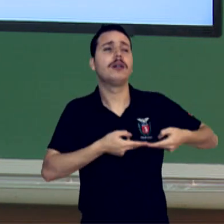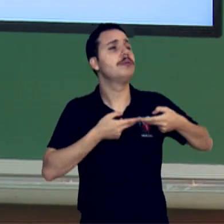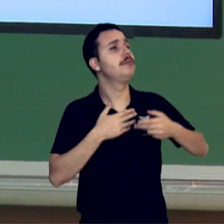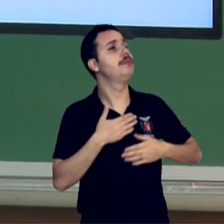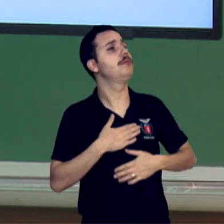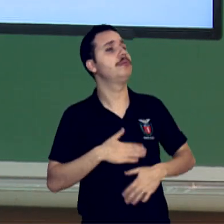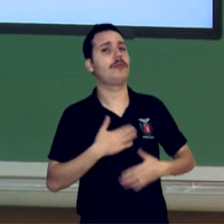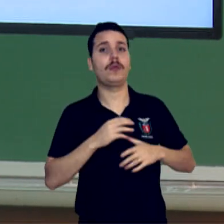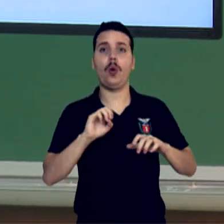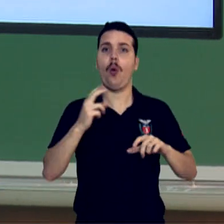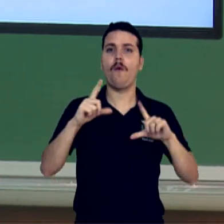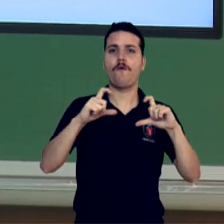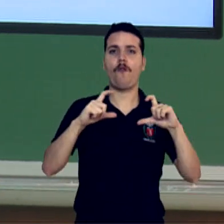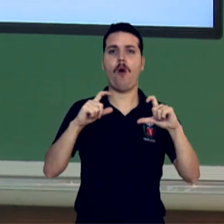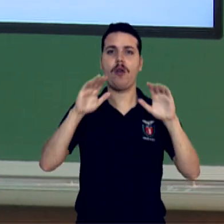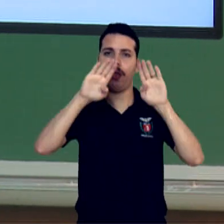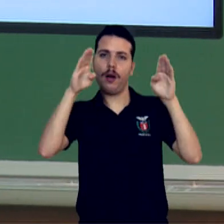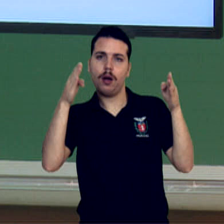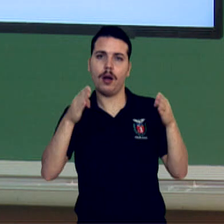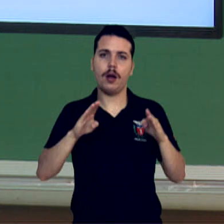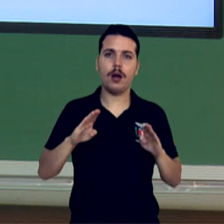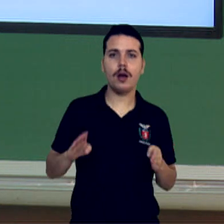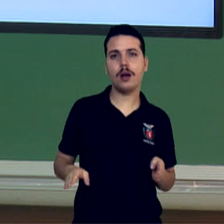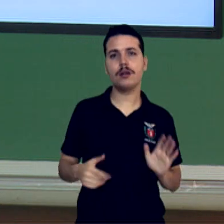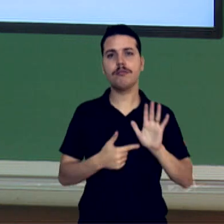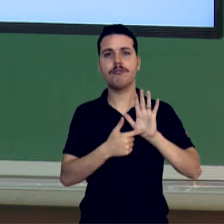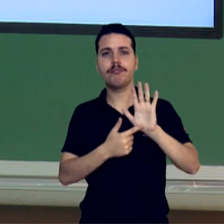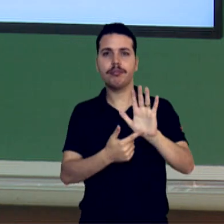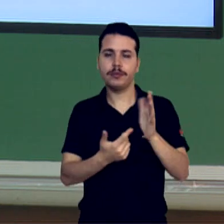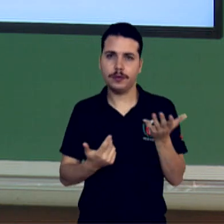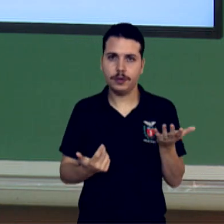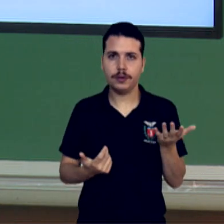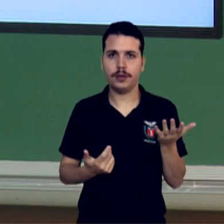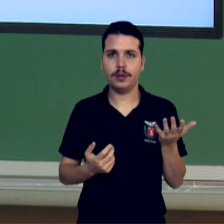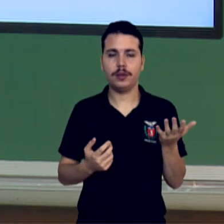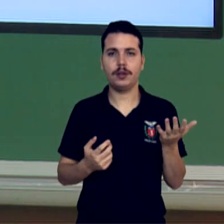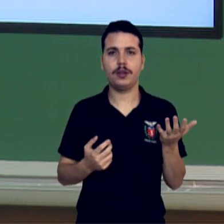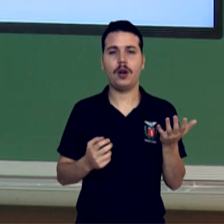extremamente sensuais, ou fotos em situações muito